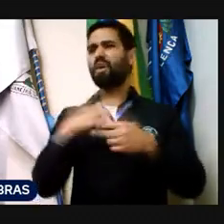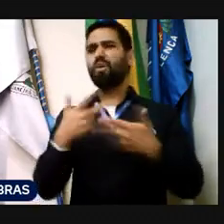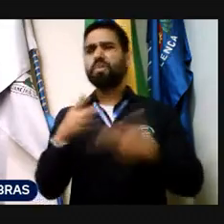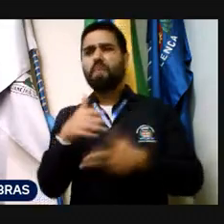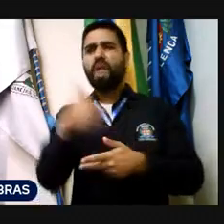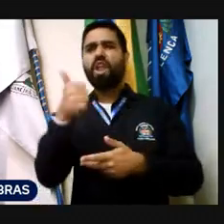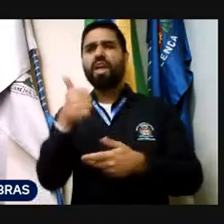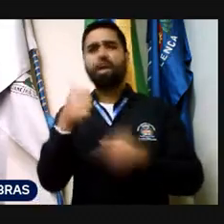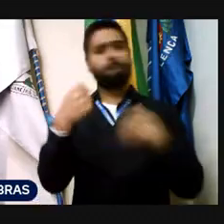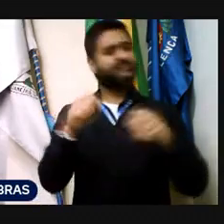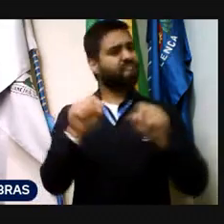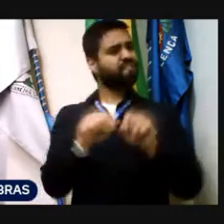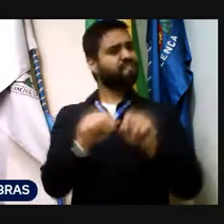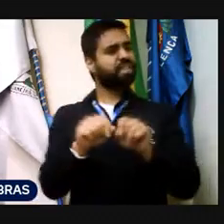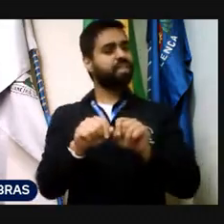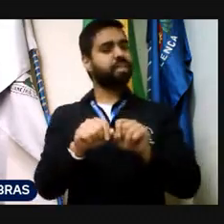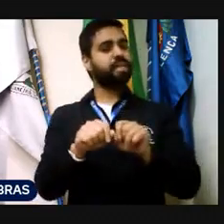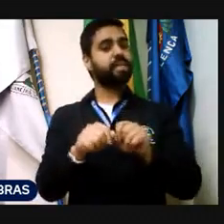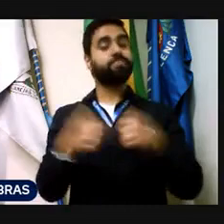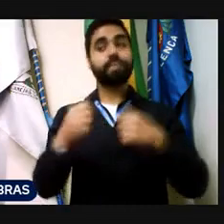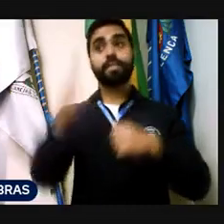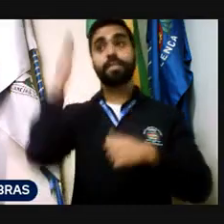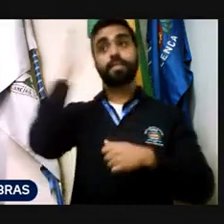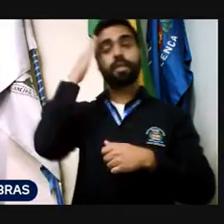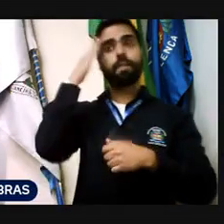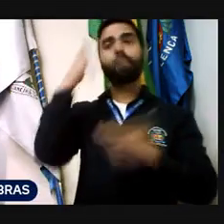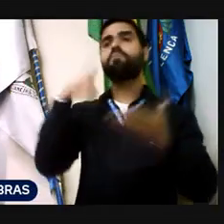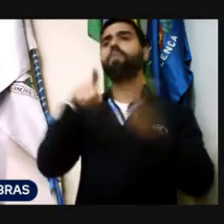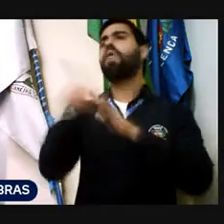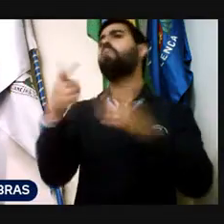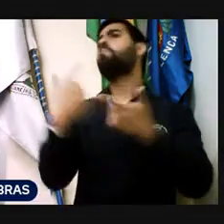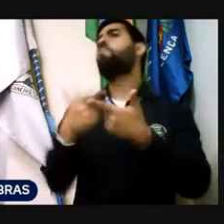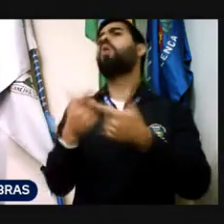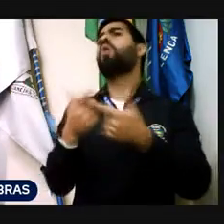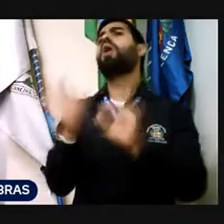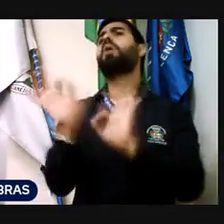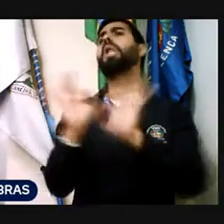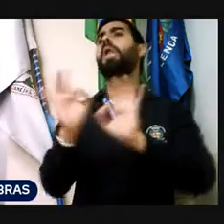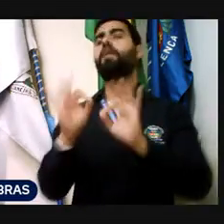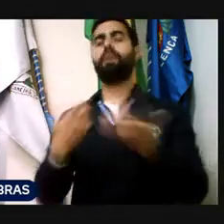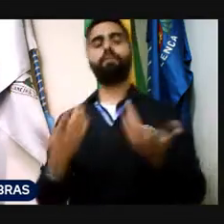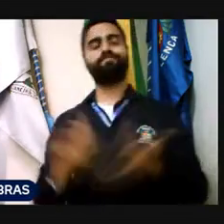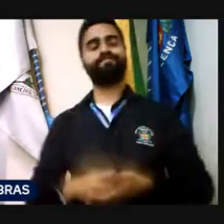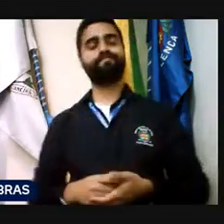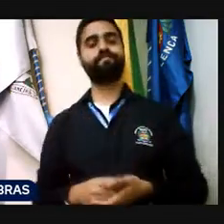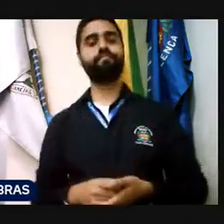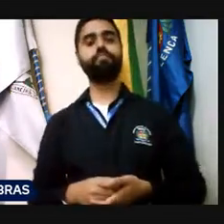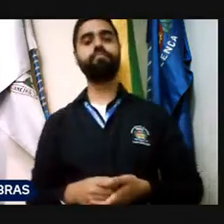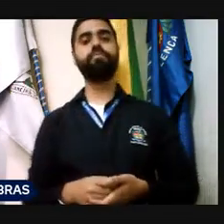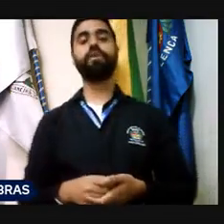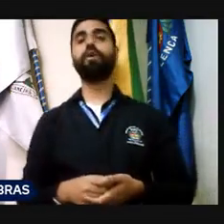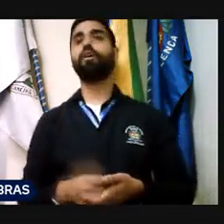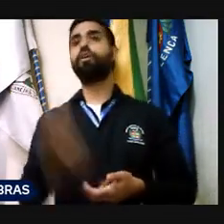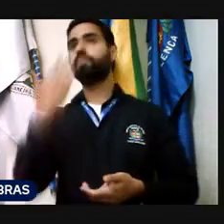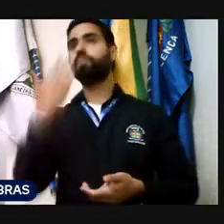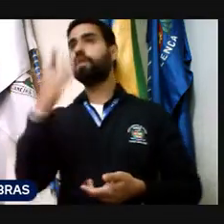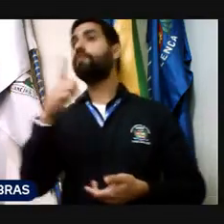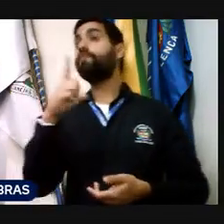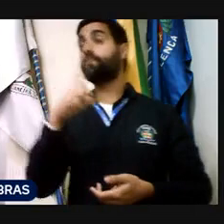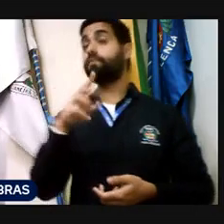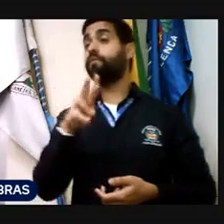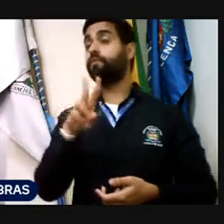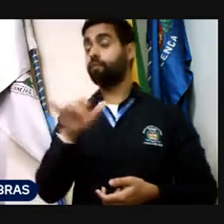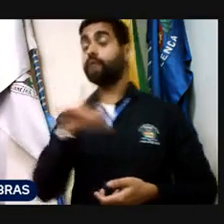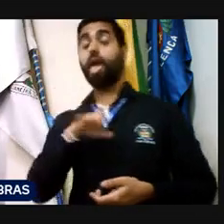para estar sendo feitas, e a gente tem que saber por que ainda não foram feitos, né, entender. Então, isso aqui, esse requerimento vai trazer